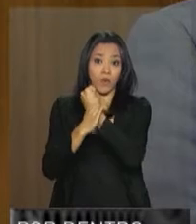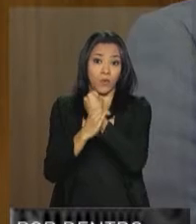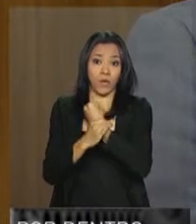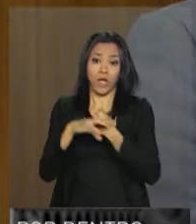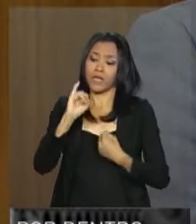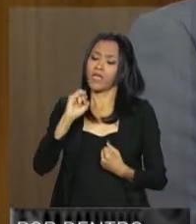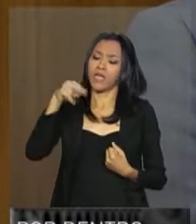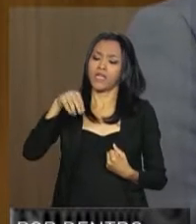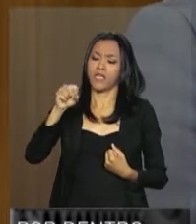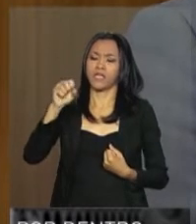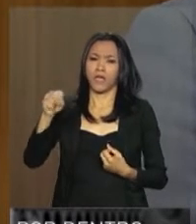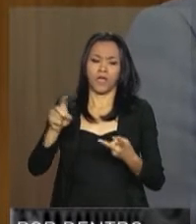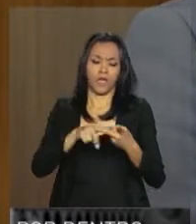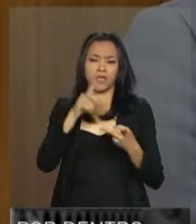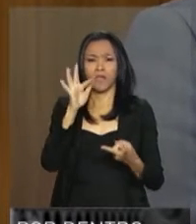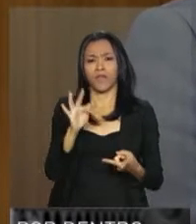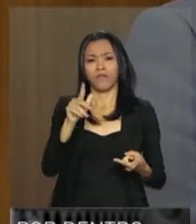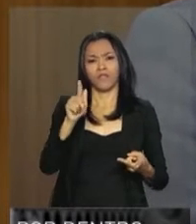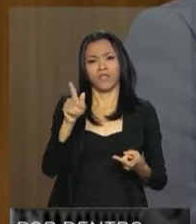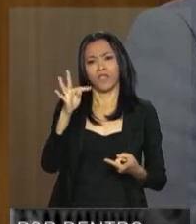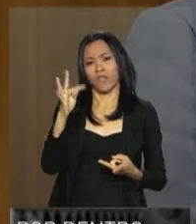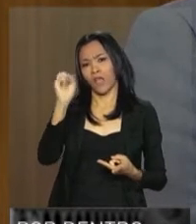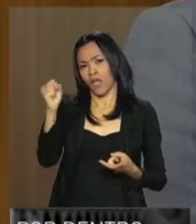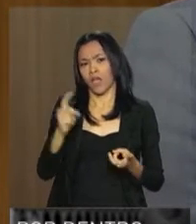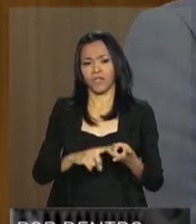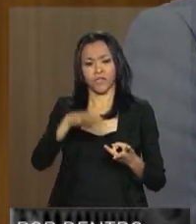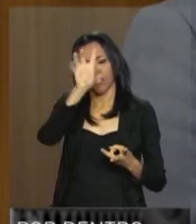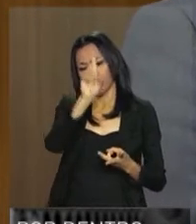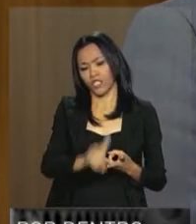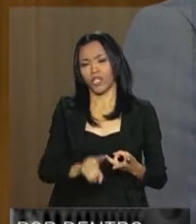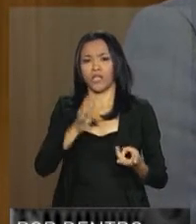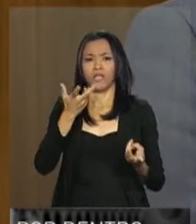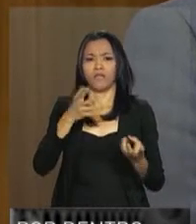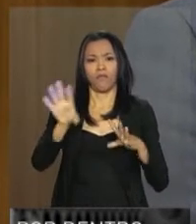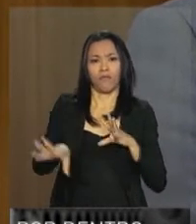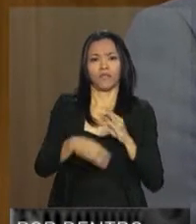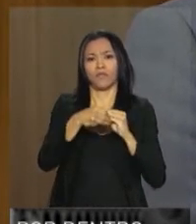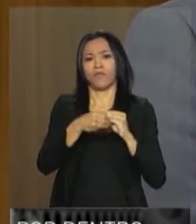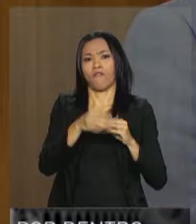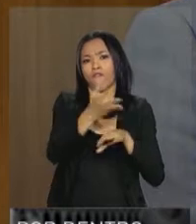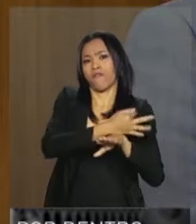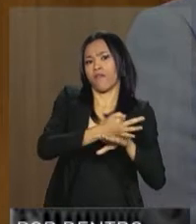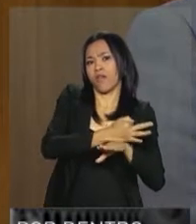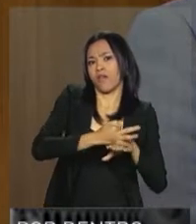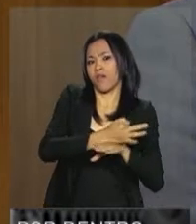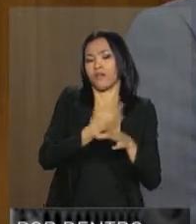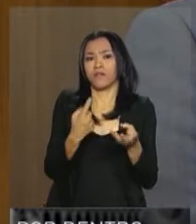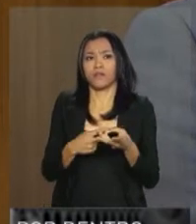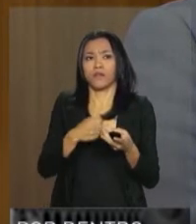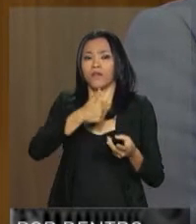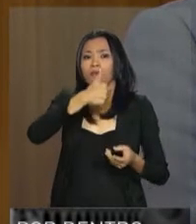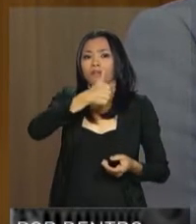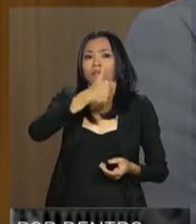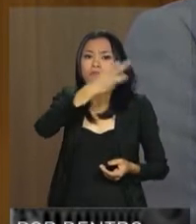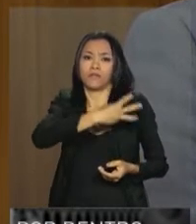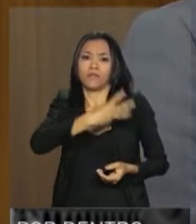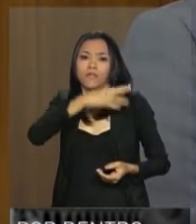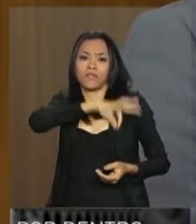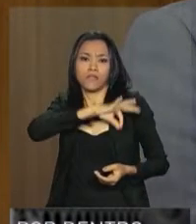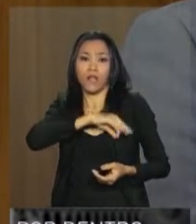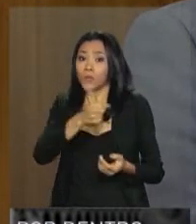fgts de direito ao dicionário de férias e também ao próprio 13º com a regulamentação